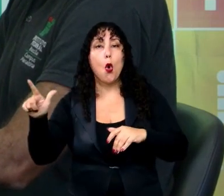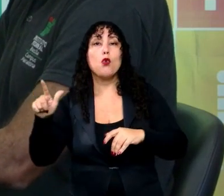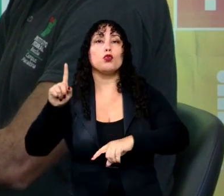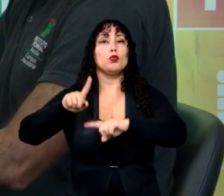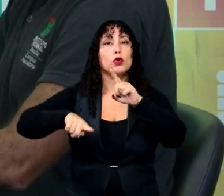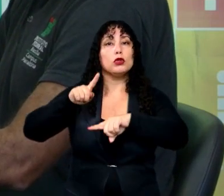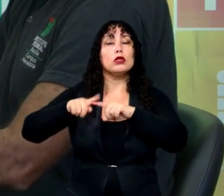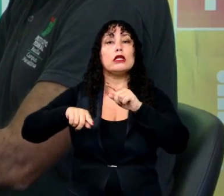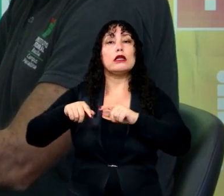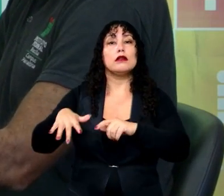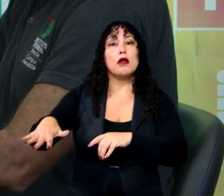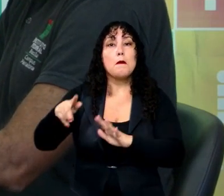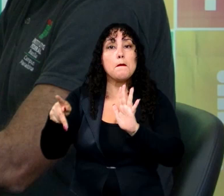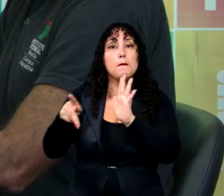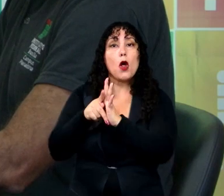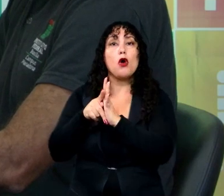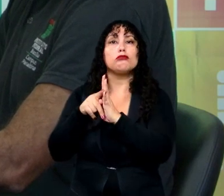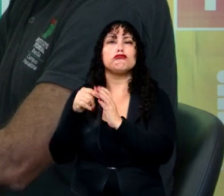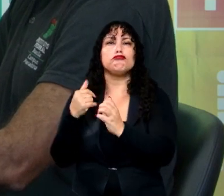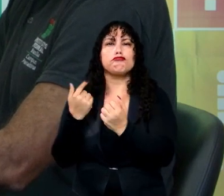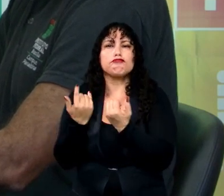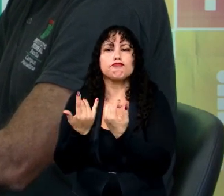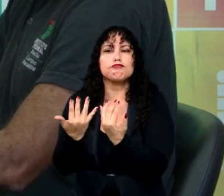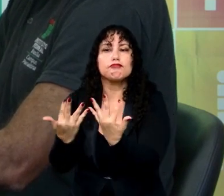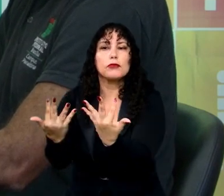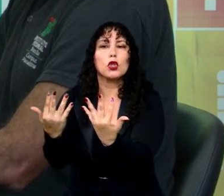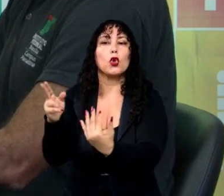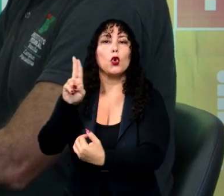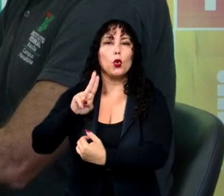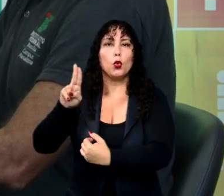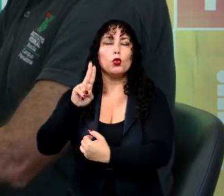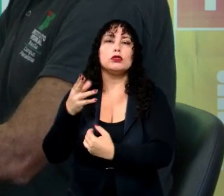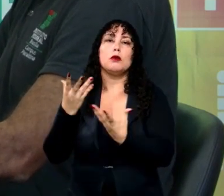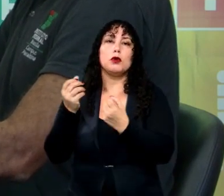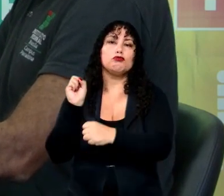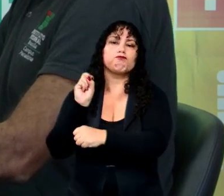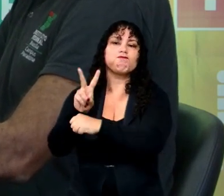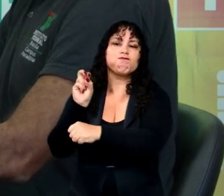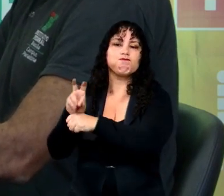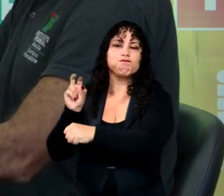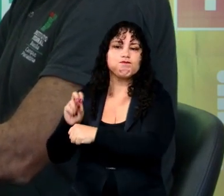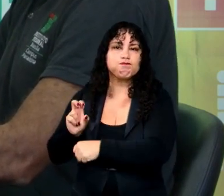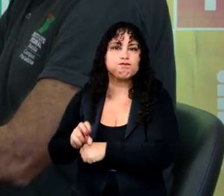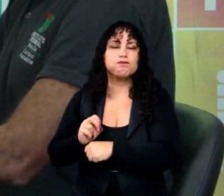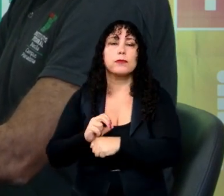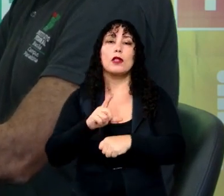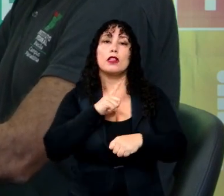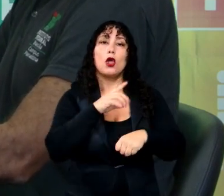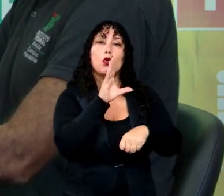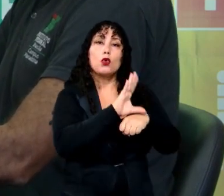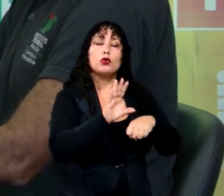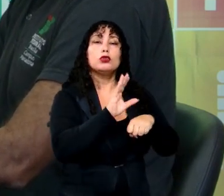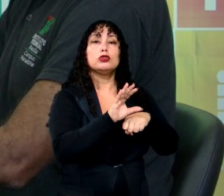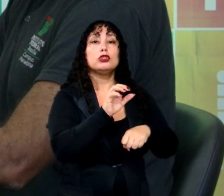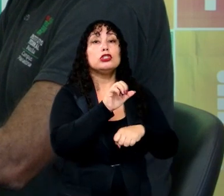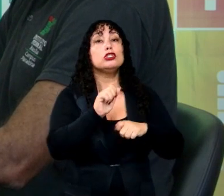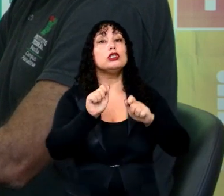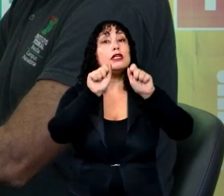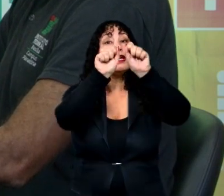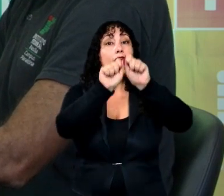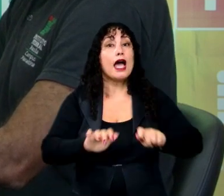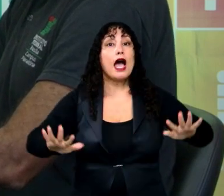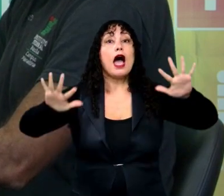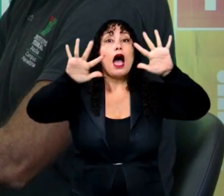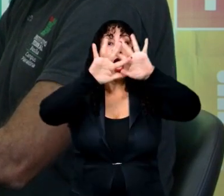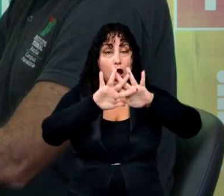algumas hortaliças que precisa usar muitos agrotóxicos nós temos o curso de agric colia nós temos professores que atuam muito